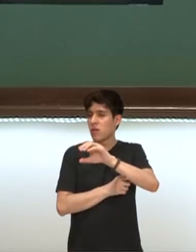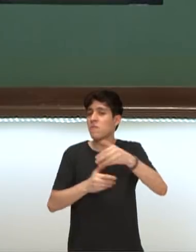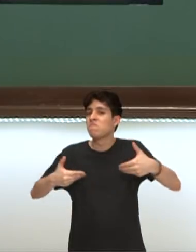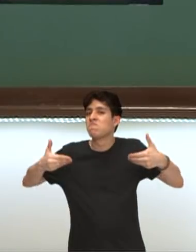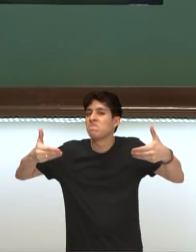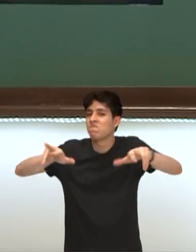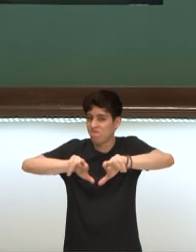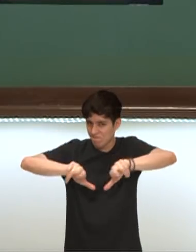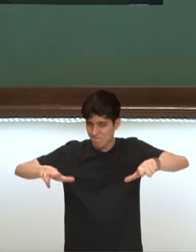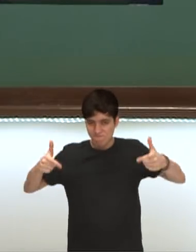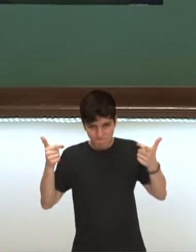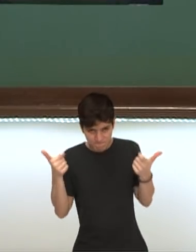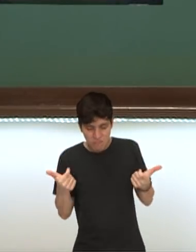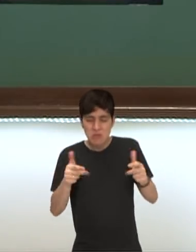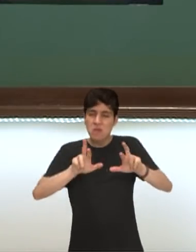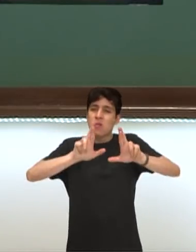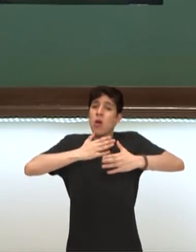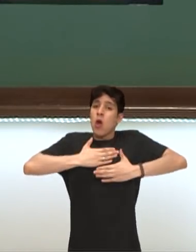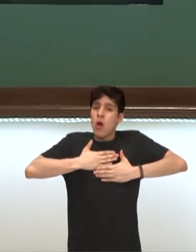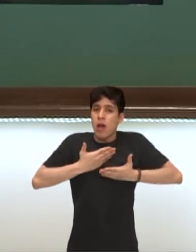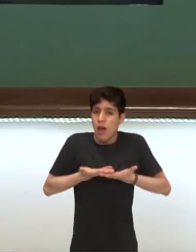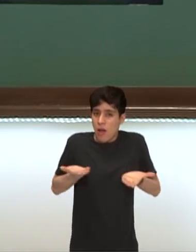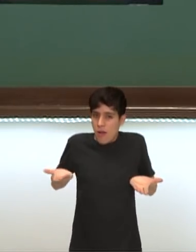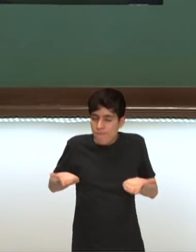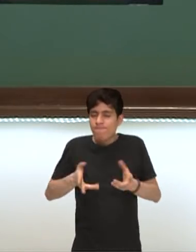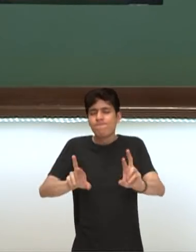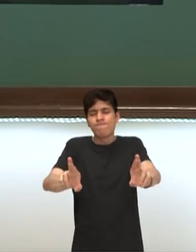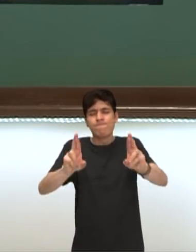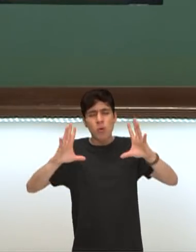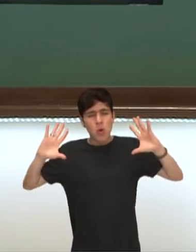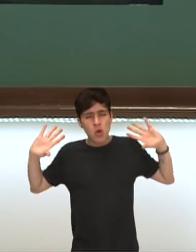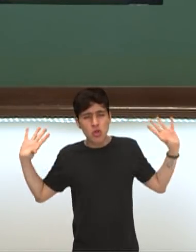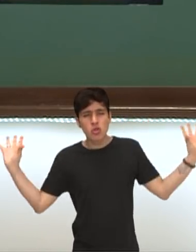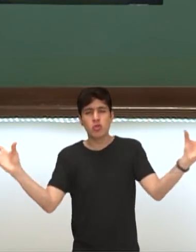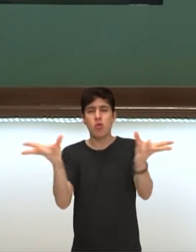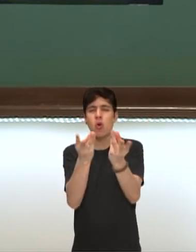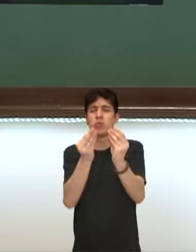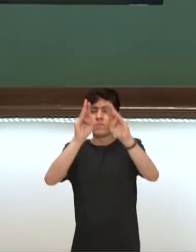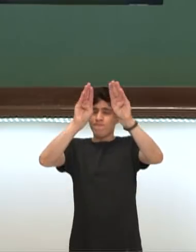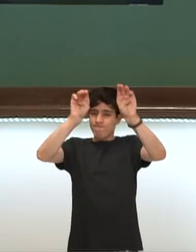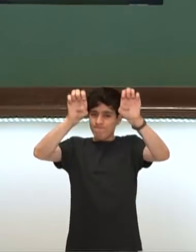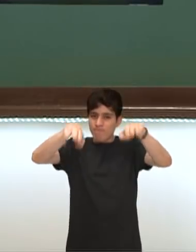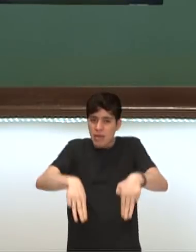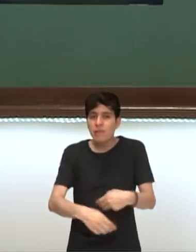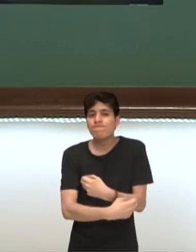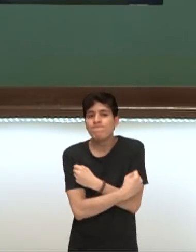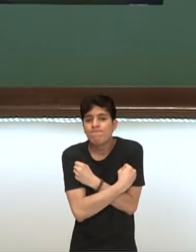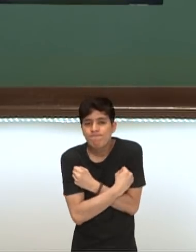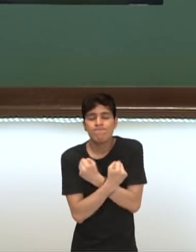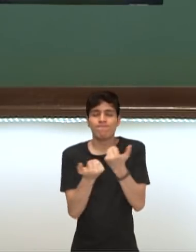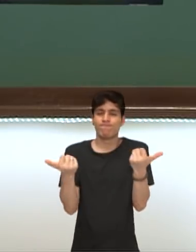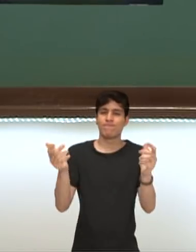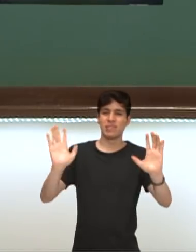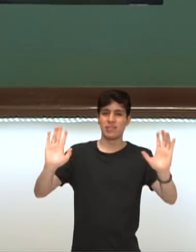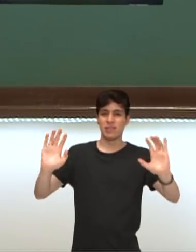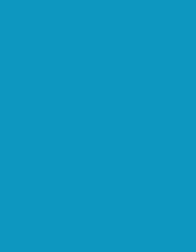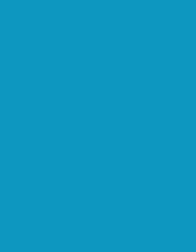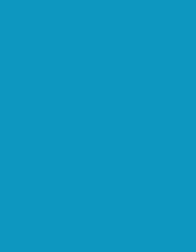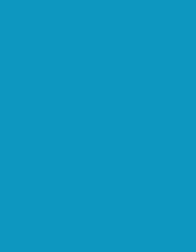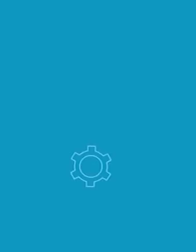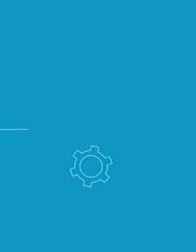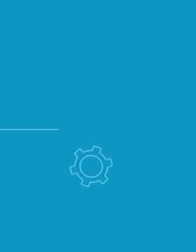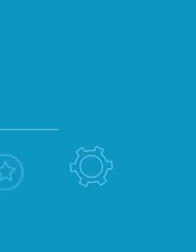Eu espero que vocês tenham gostado da nossa aula de hoje. Espero que todos estejam muito bem. Um abraço para vocês e tchau, tchau!